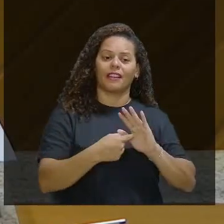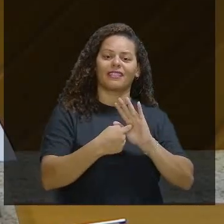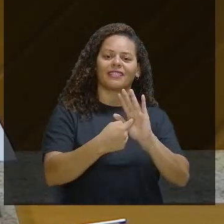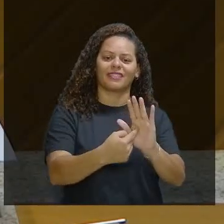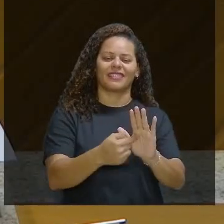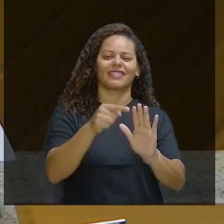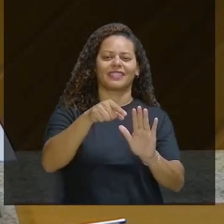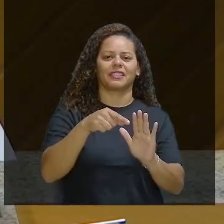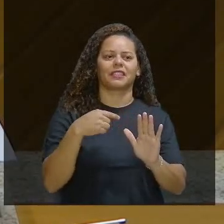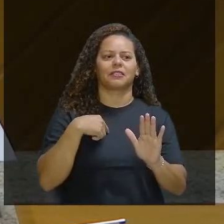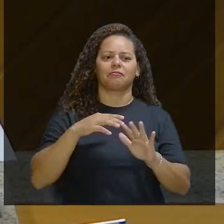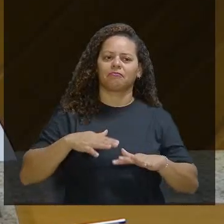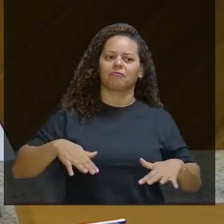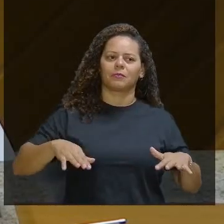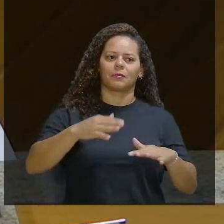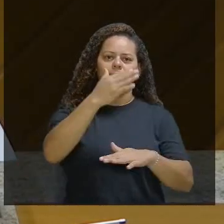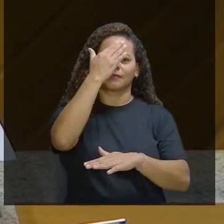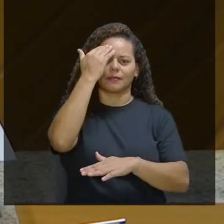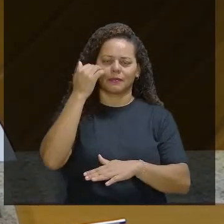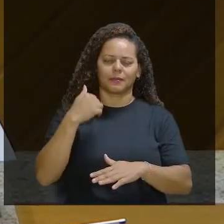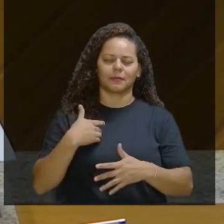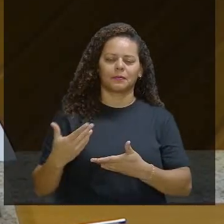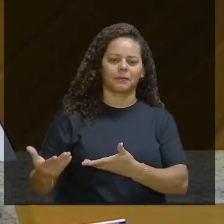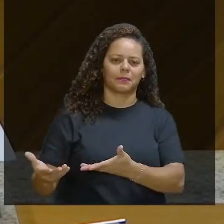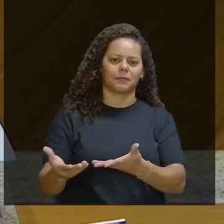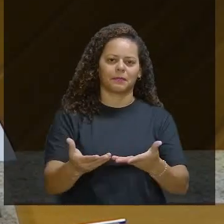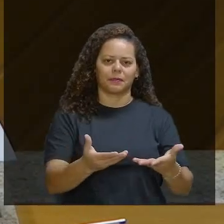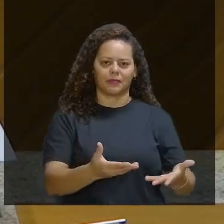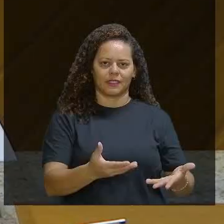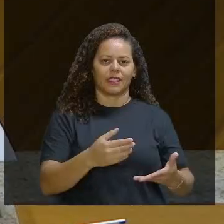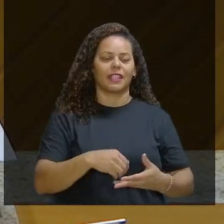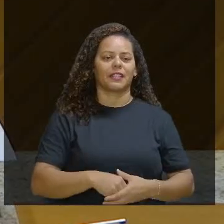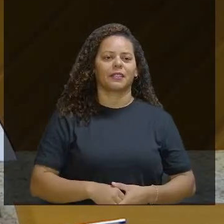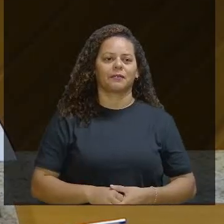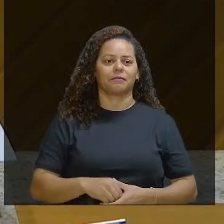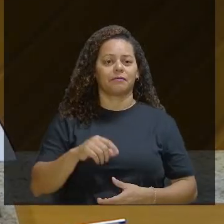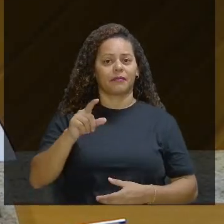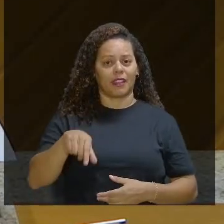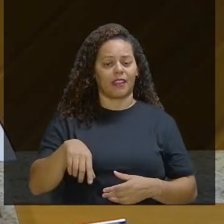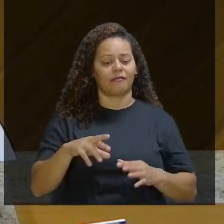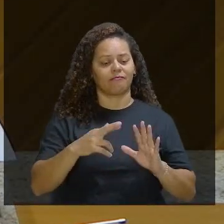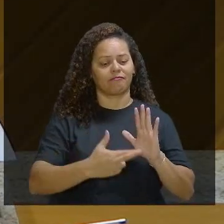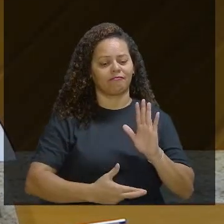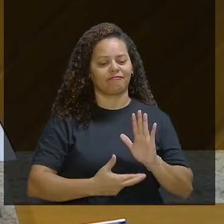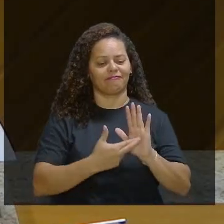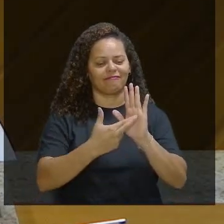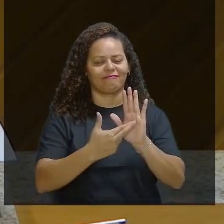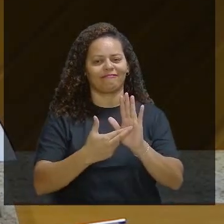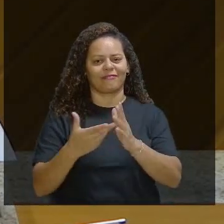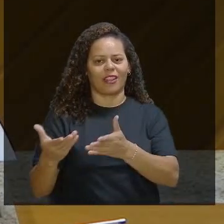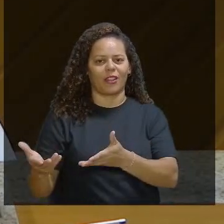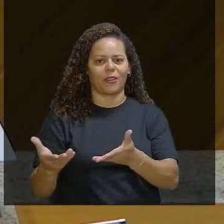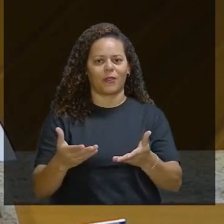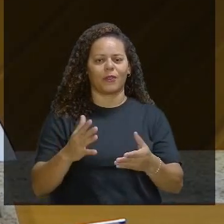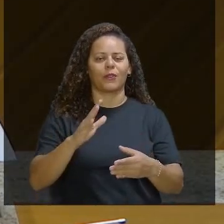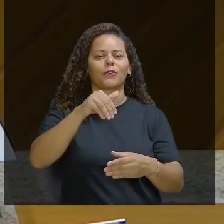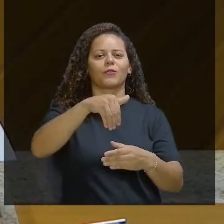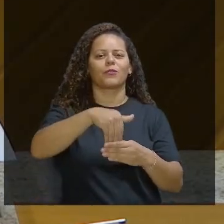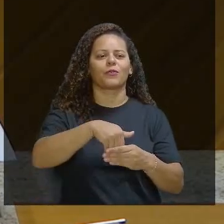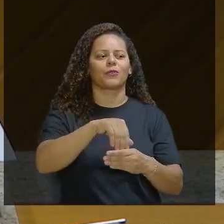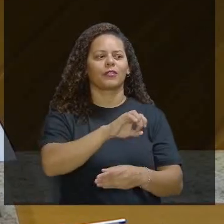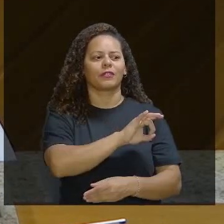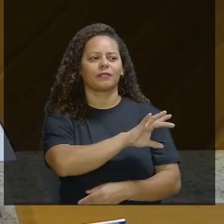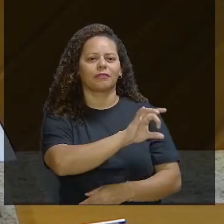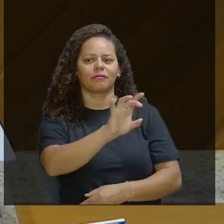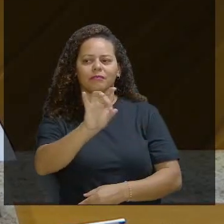para apreciação deste tribunal. Este é o relatório e passo ao voto.